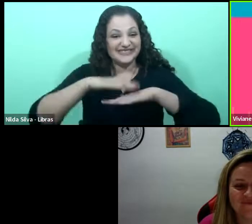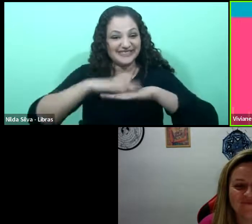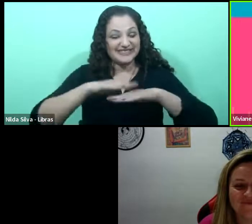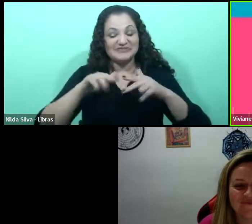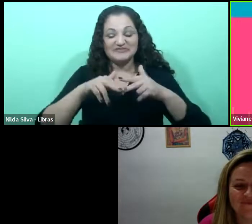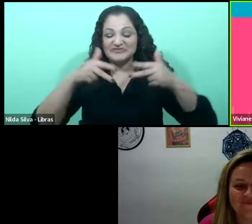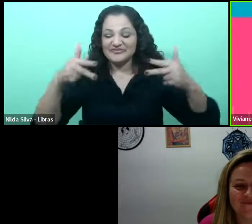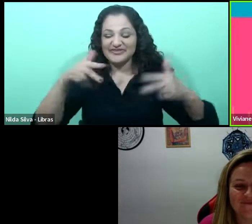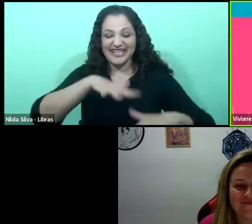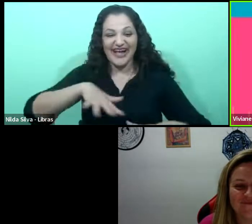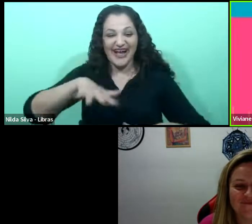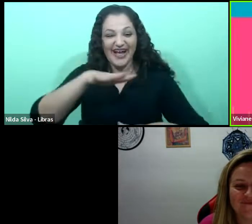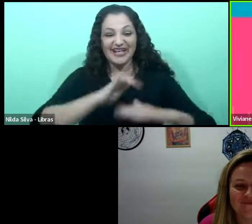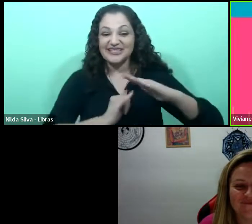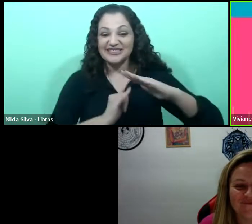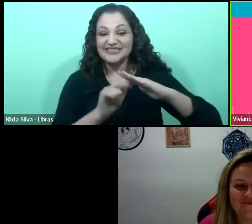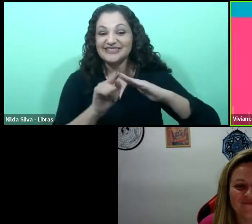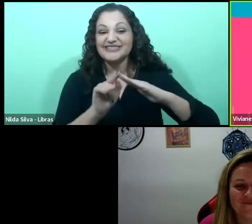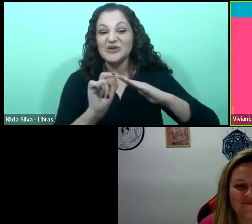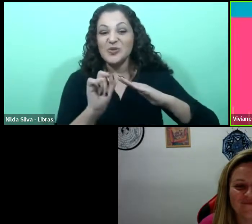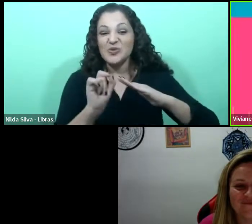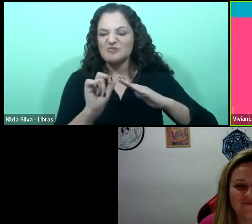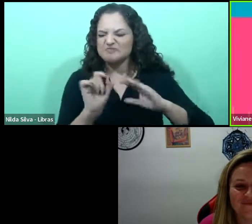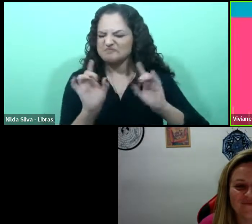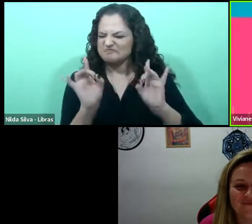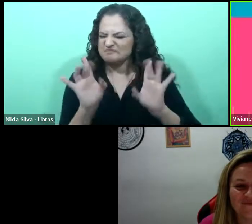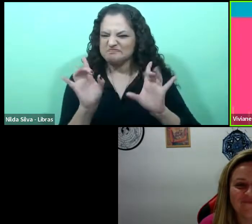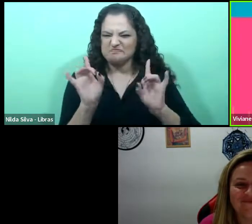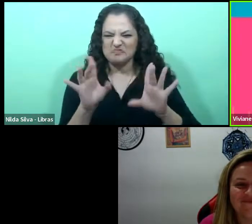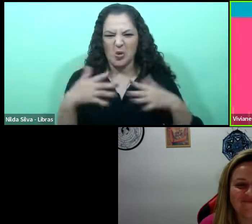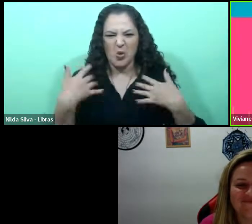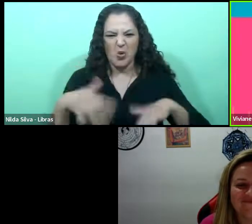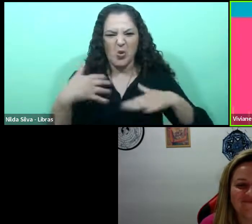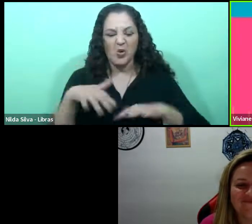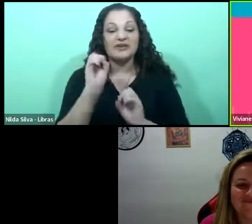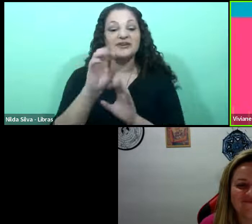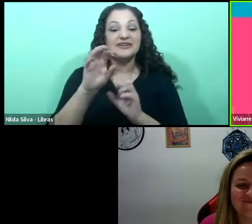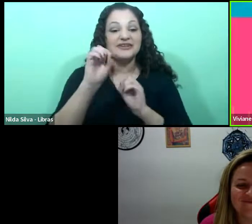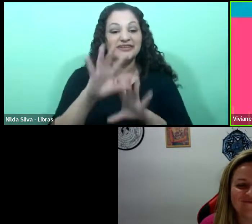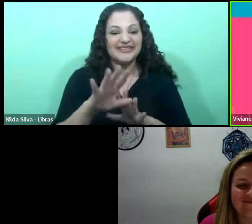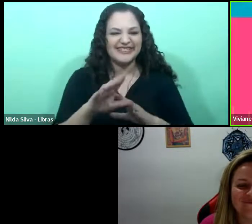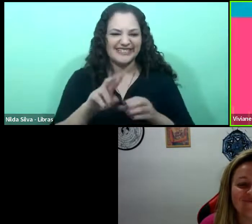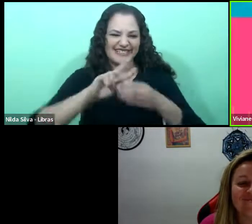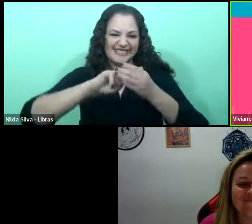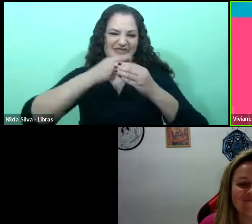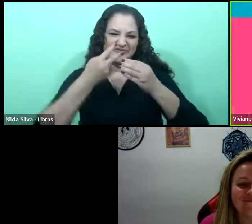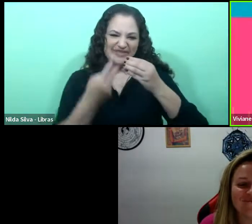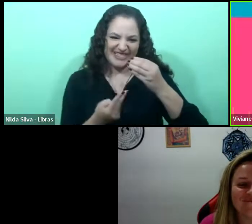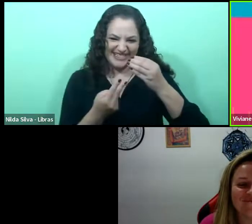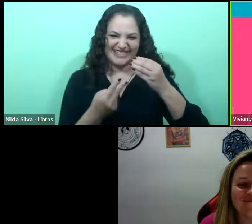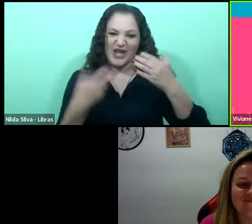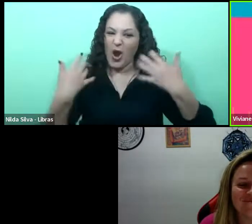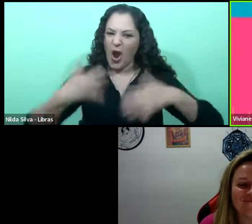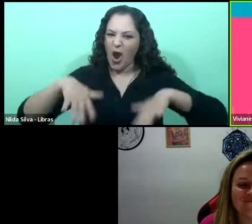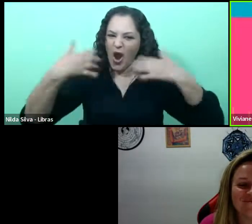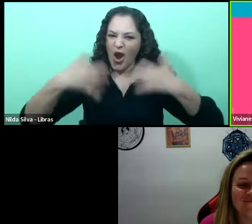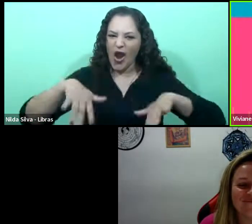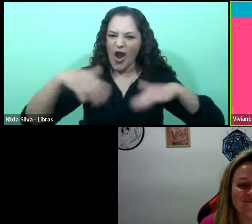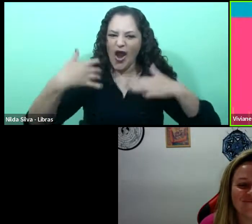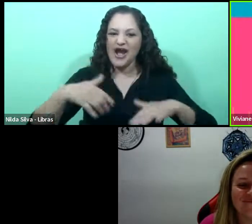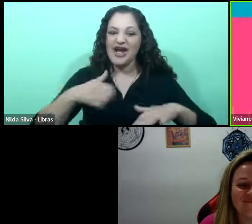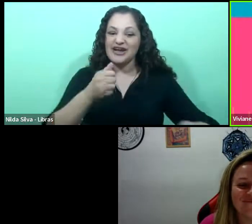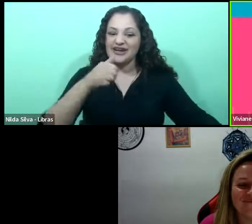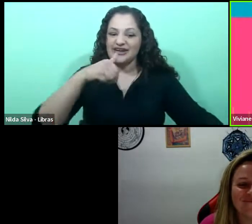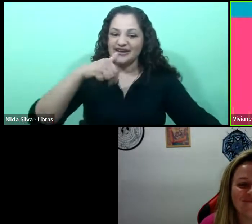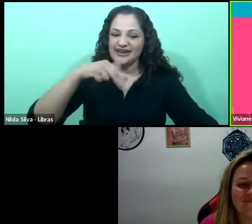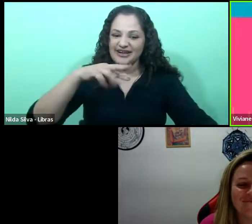área que ela é expert em educação bilíngue. Olha esse nome, Antonieta